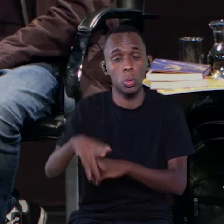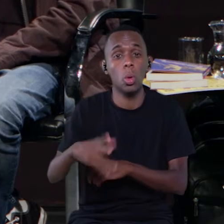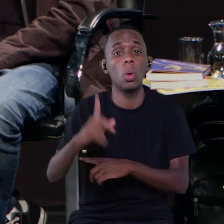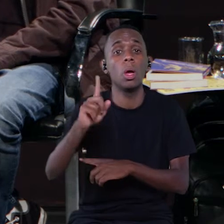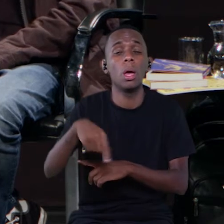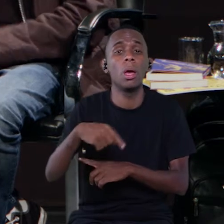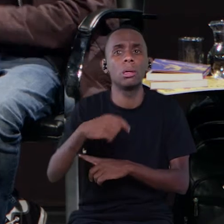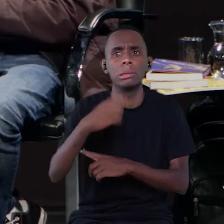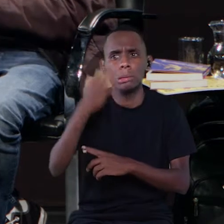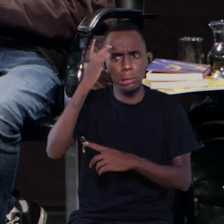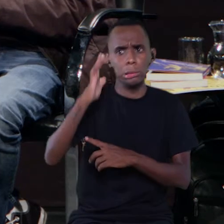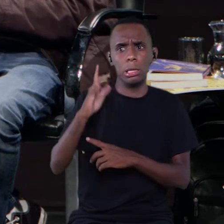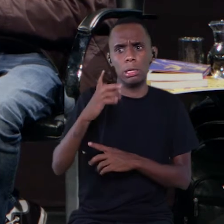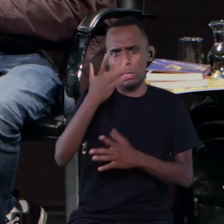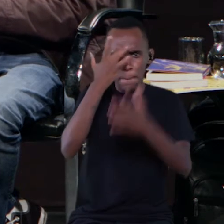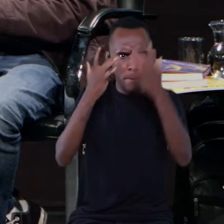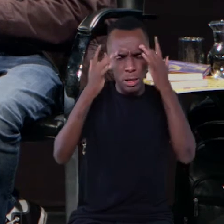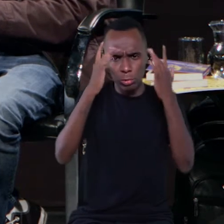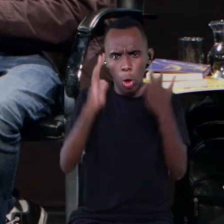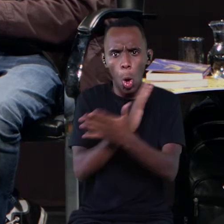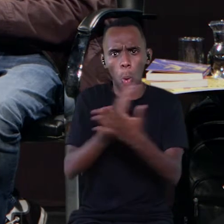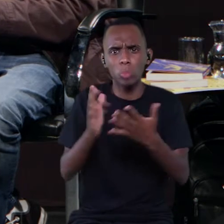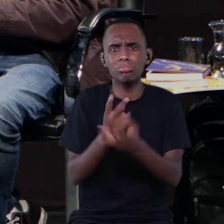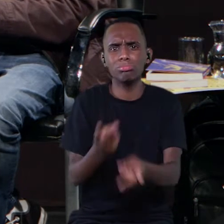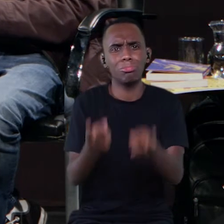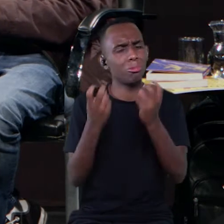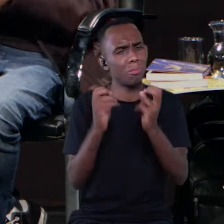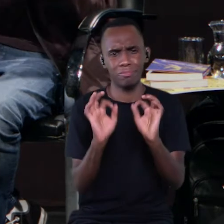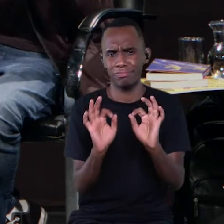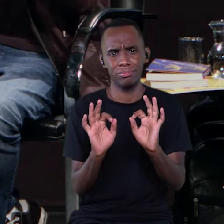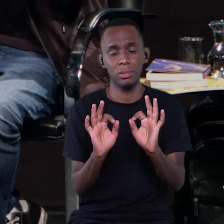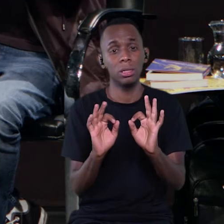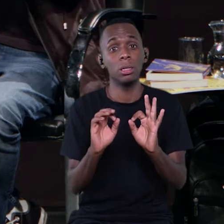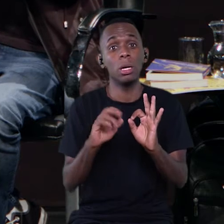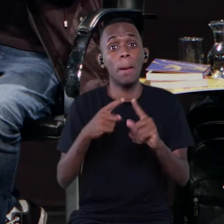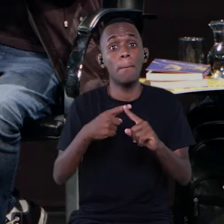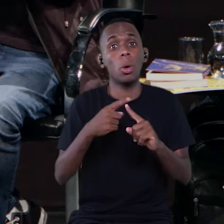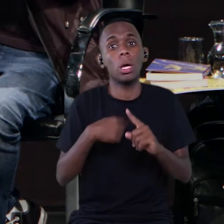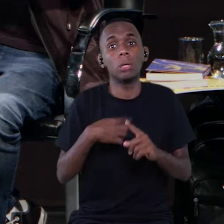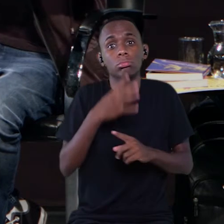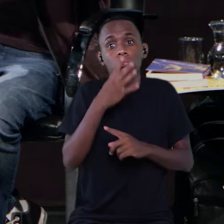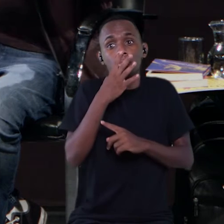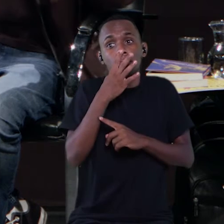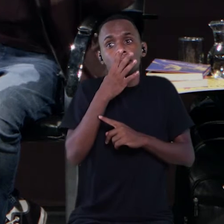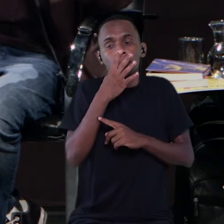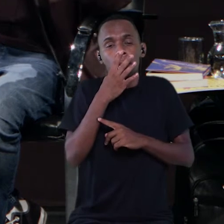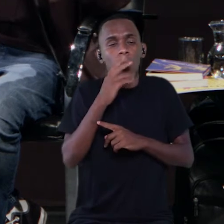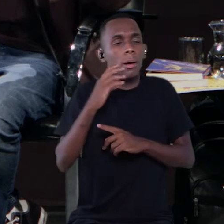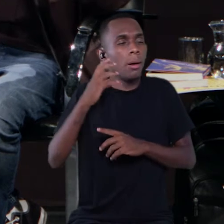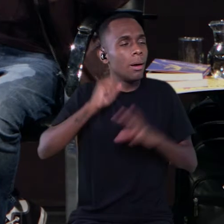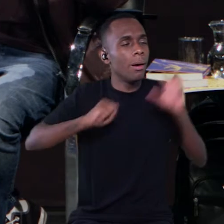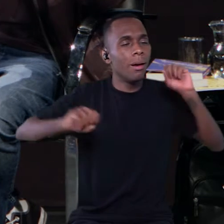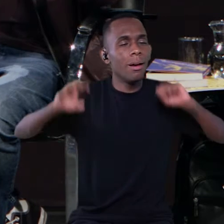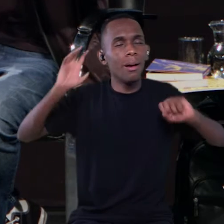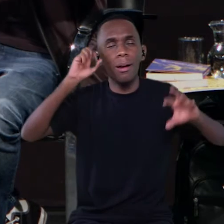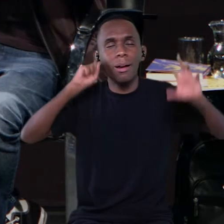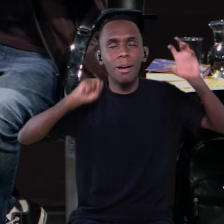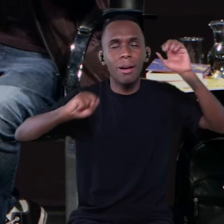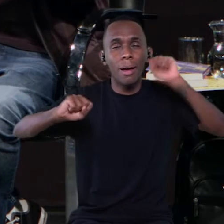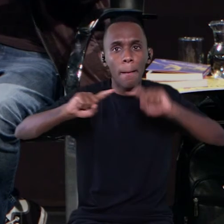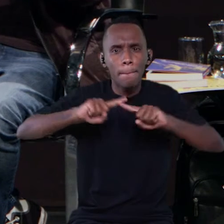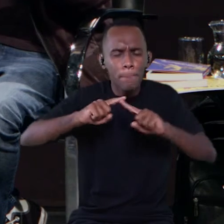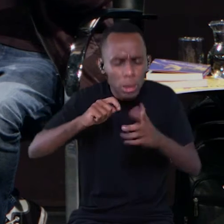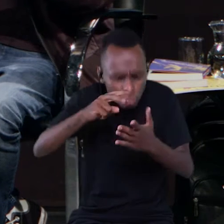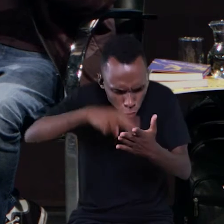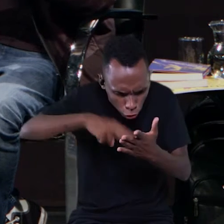dos grandes estranhamentos. As pessoas, às vezes, não percebem. Às vezes, não percebem. Tal é o encanto mavioso da voz do Milton, mas, quando você vai